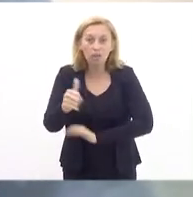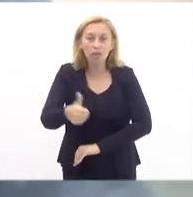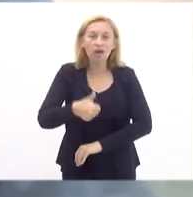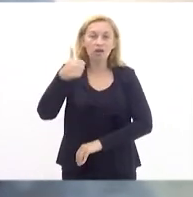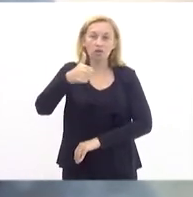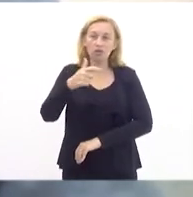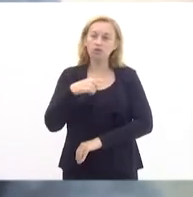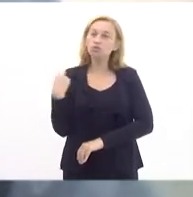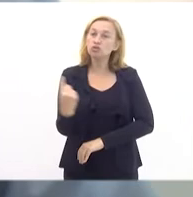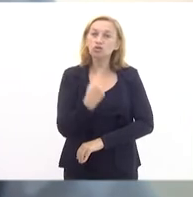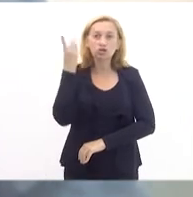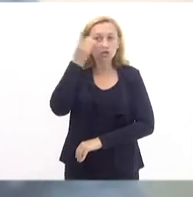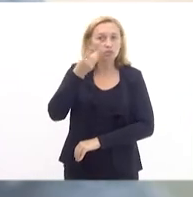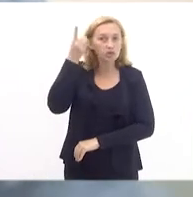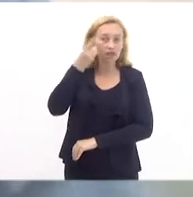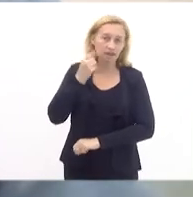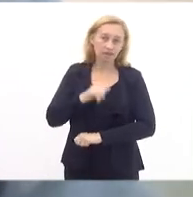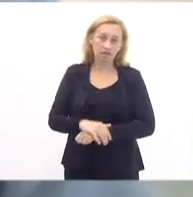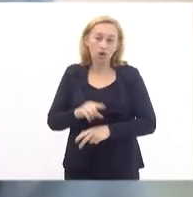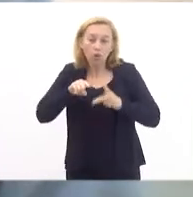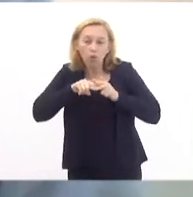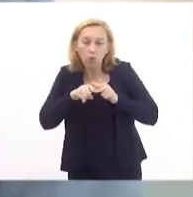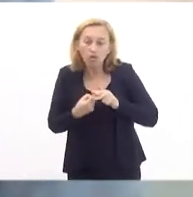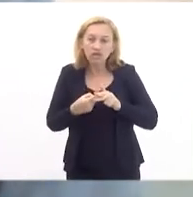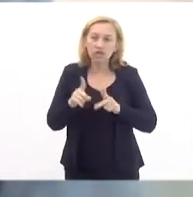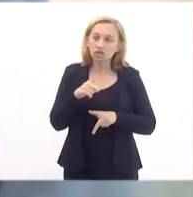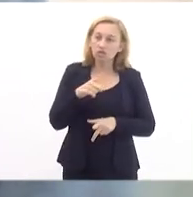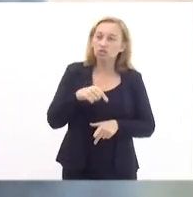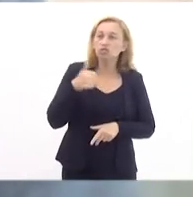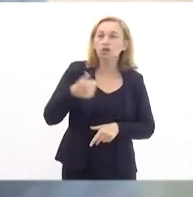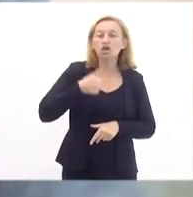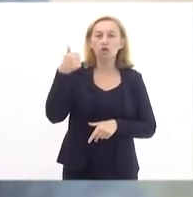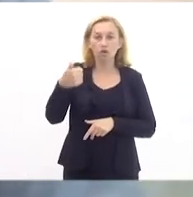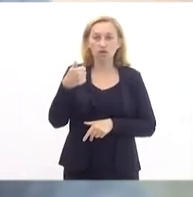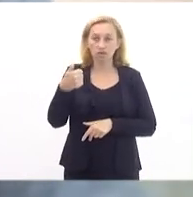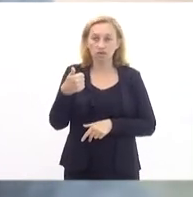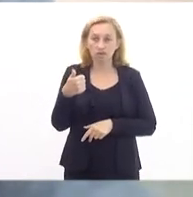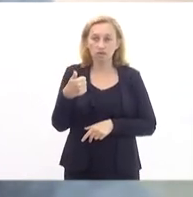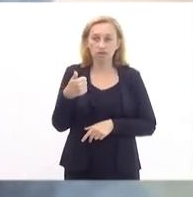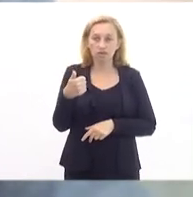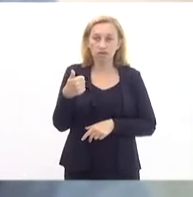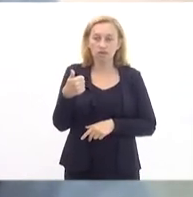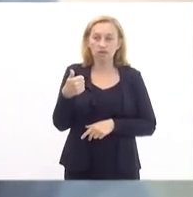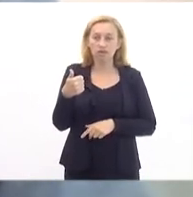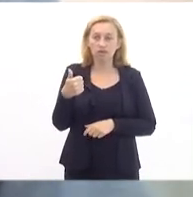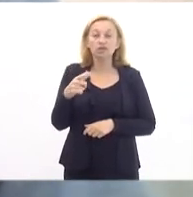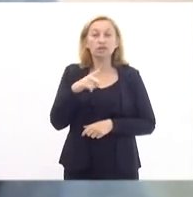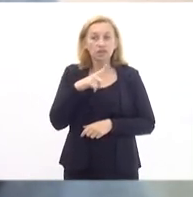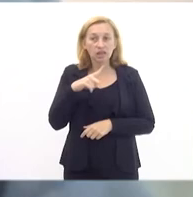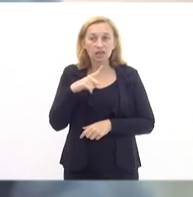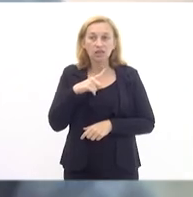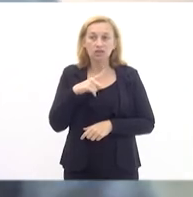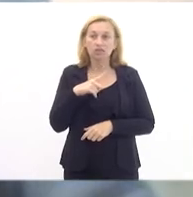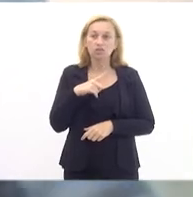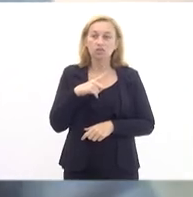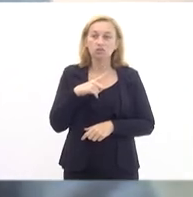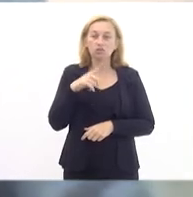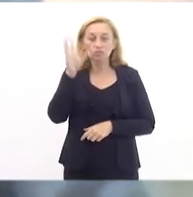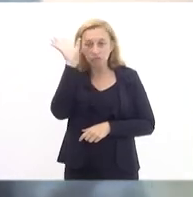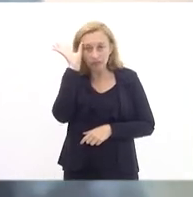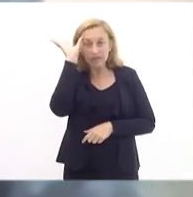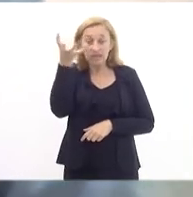Essa CPI ajusta com os melhores parlamentares para que tenhamos nós uma